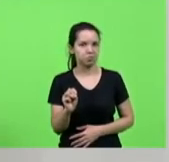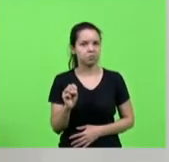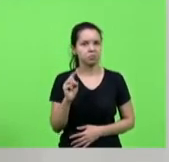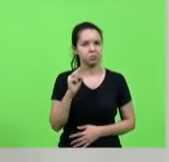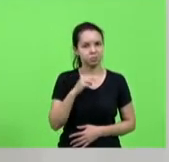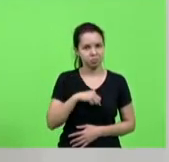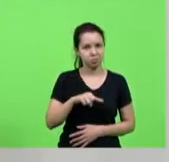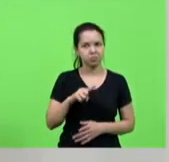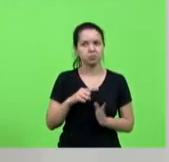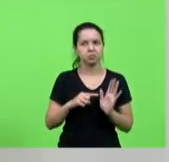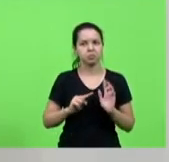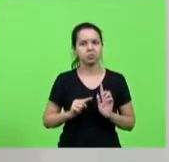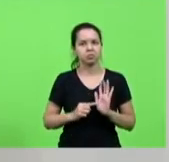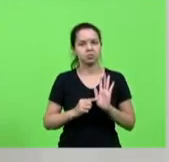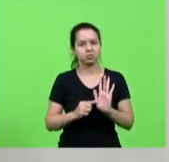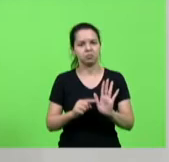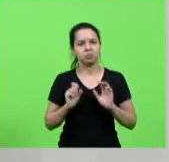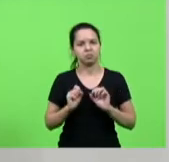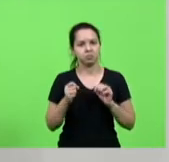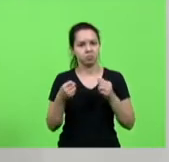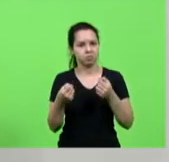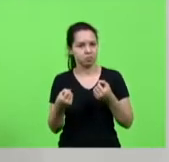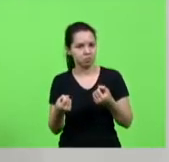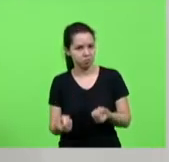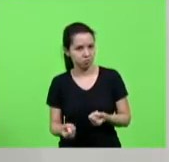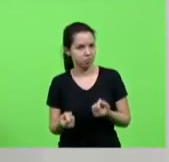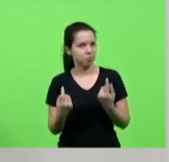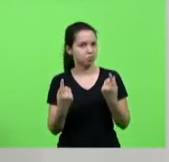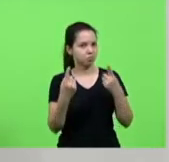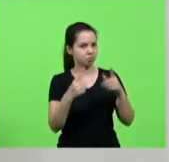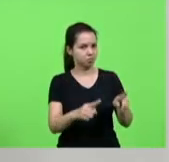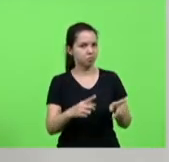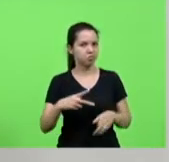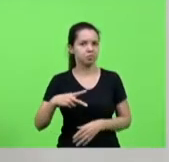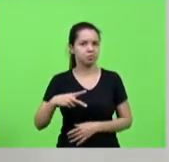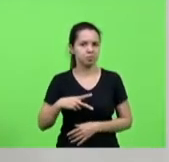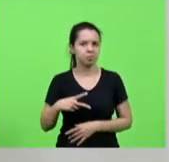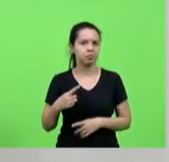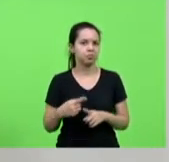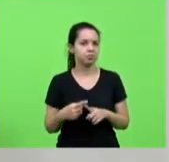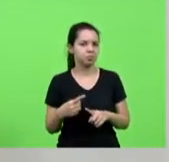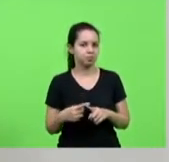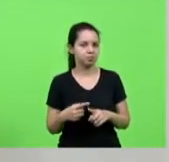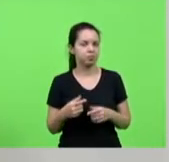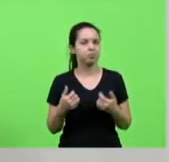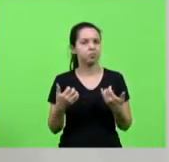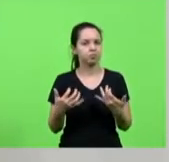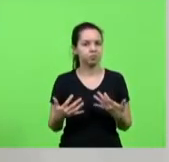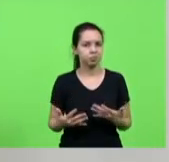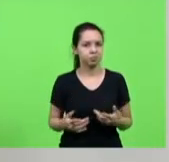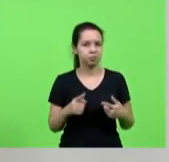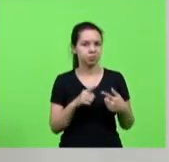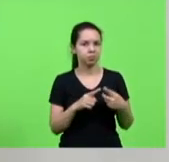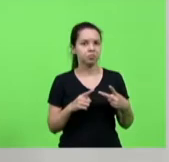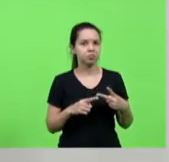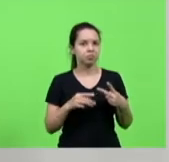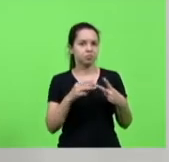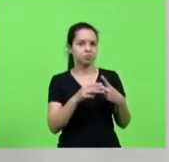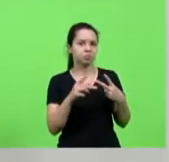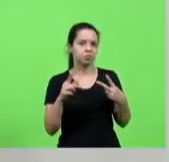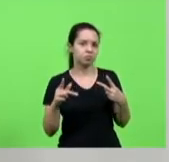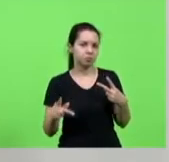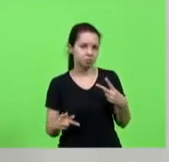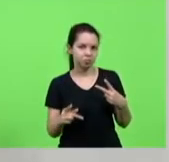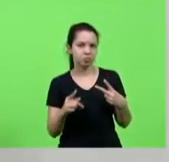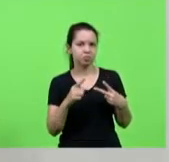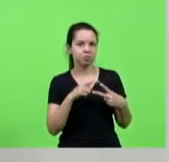defesa da não privatização da Eletrobras, desde o fato da existência de duas medidas provisórias de mesmo